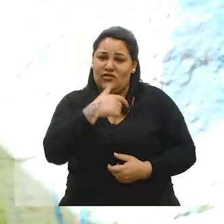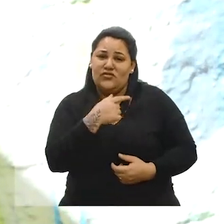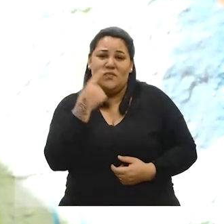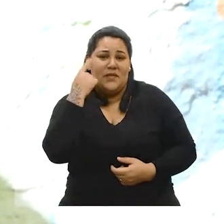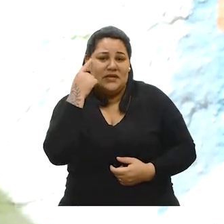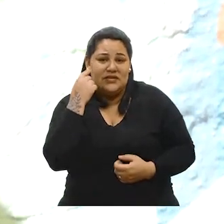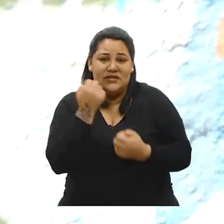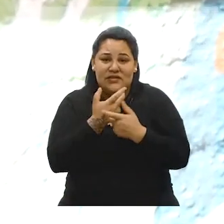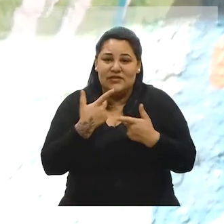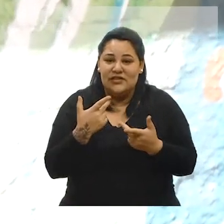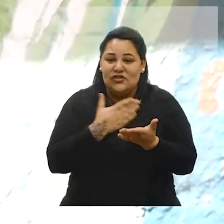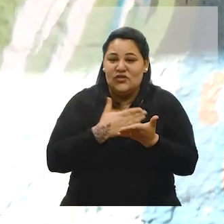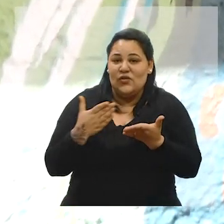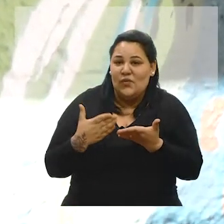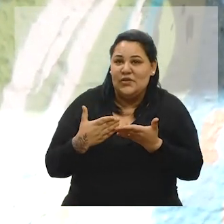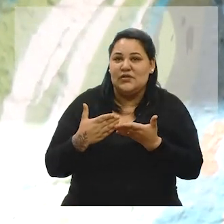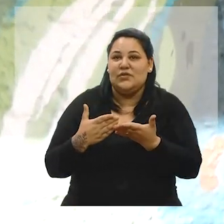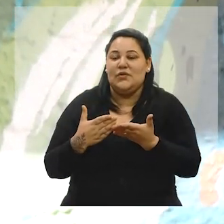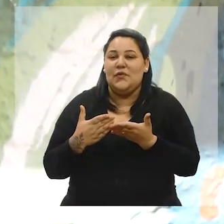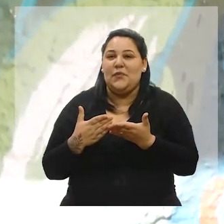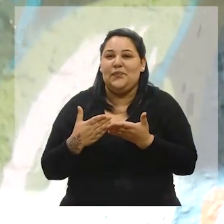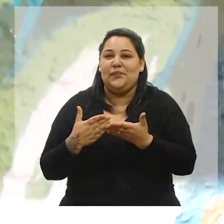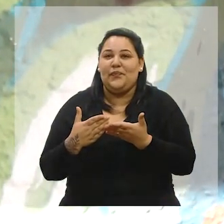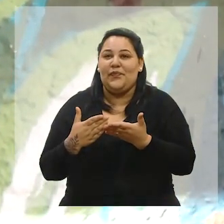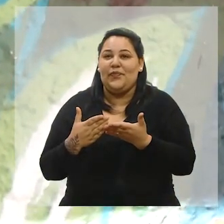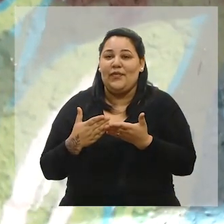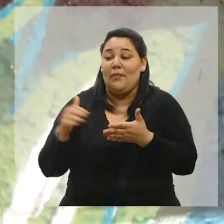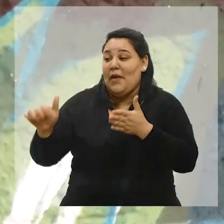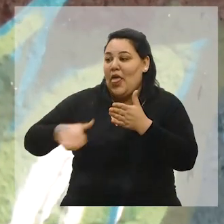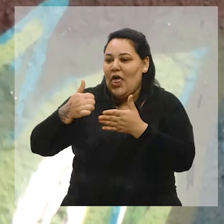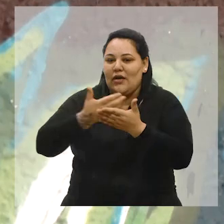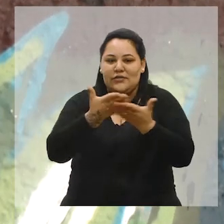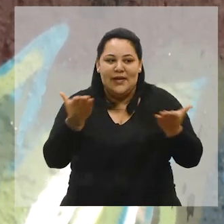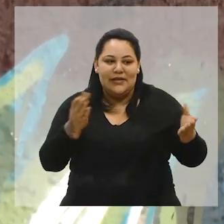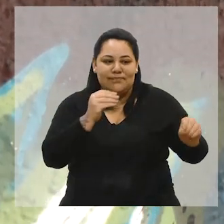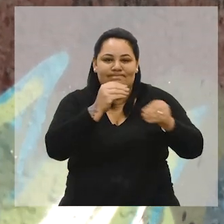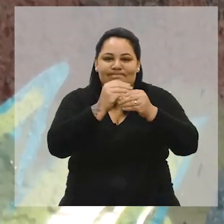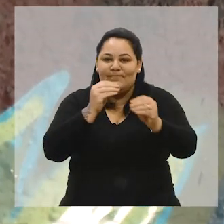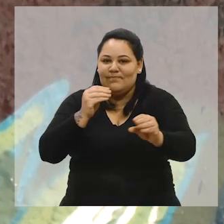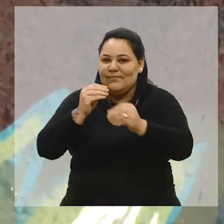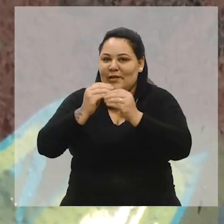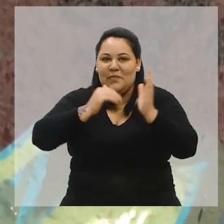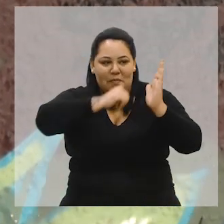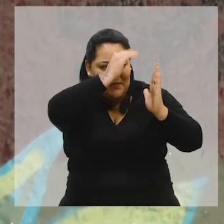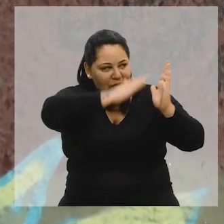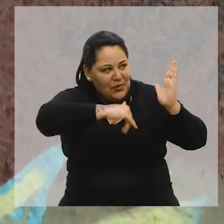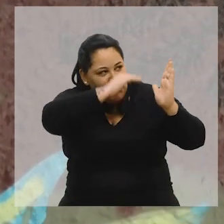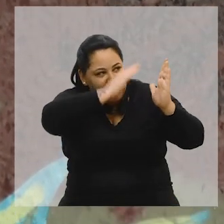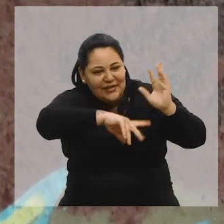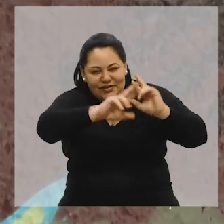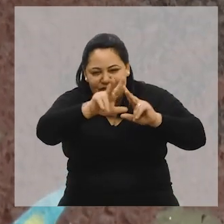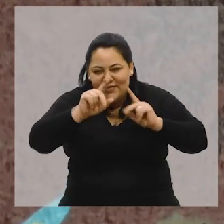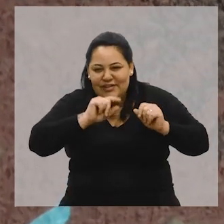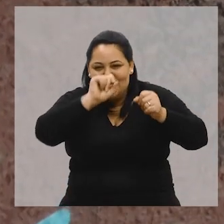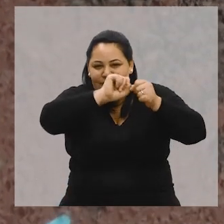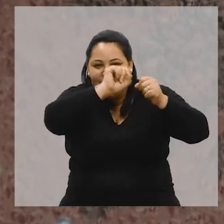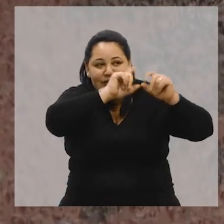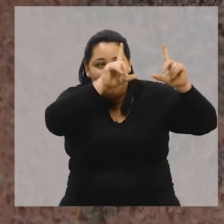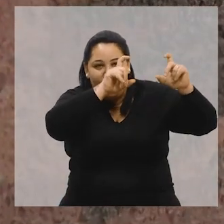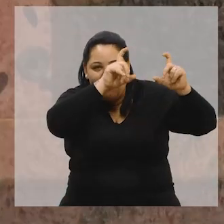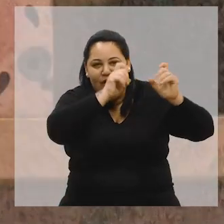que a gente começou a explorar o nosso espaço e, aos pouquinhos, agregar coisas. Então, uma pintura na parede diferente para a pessoa tirar